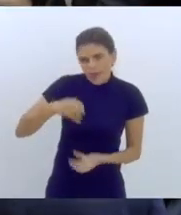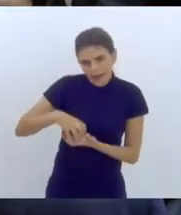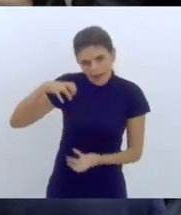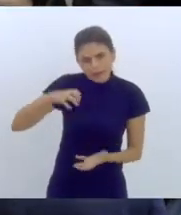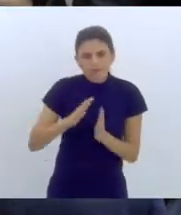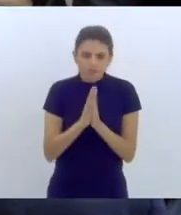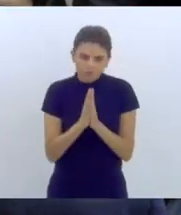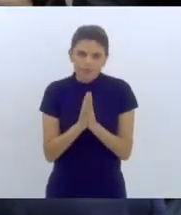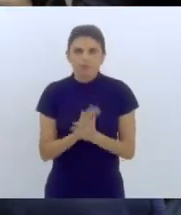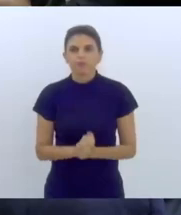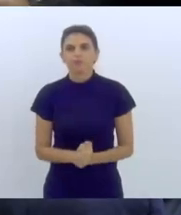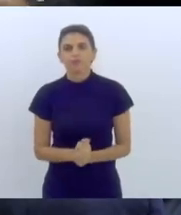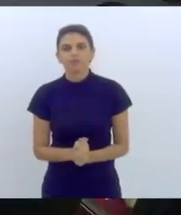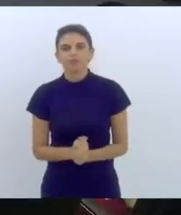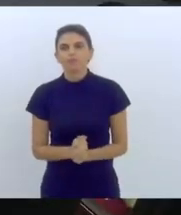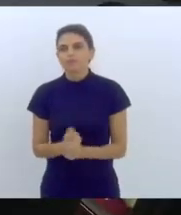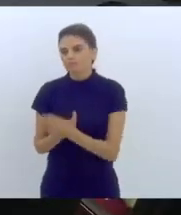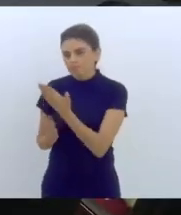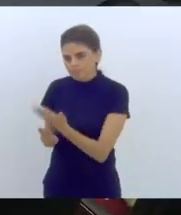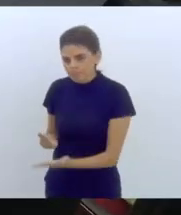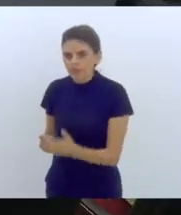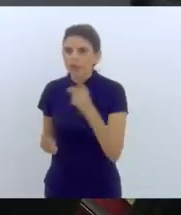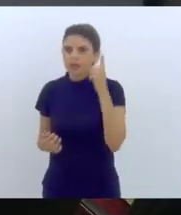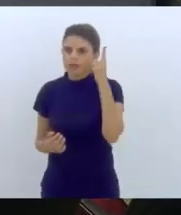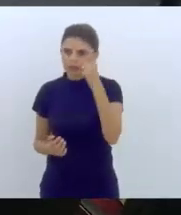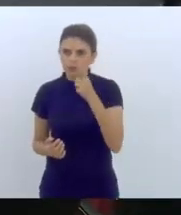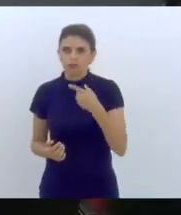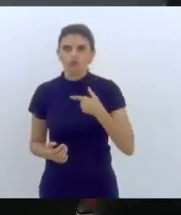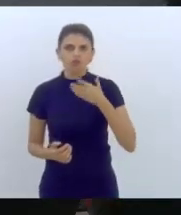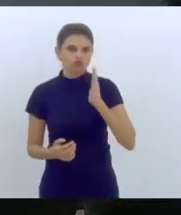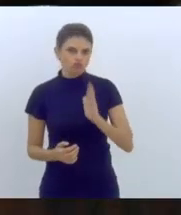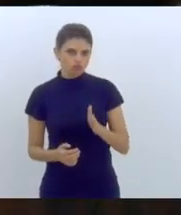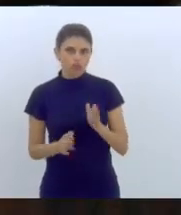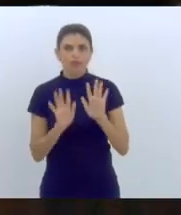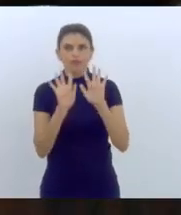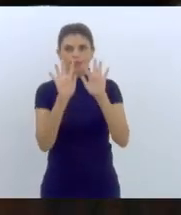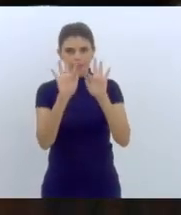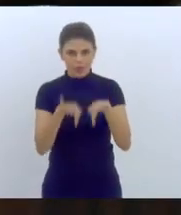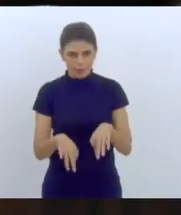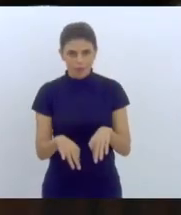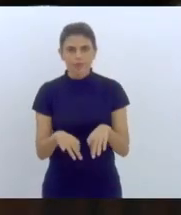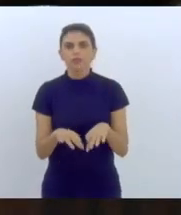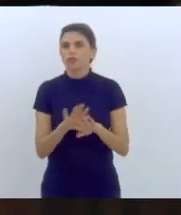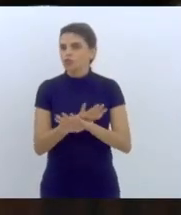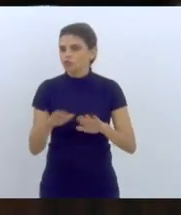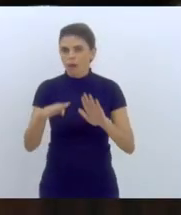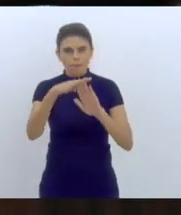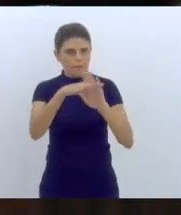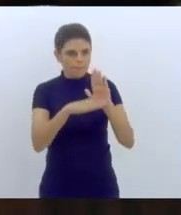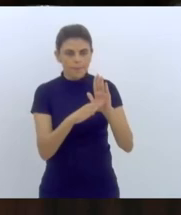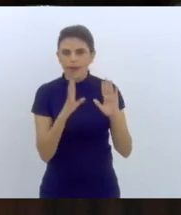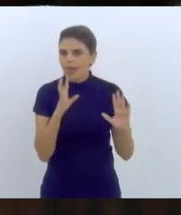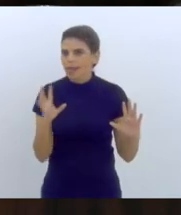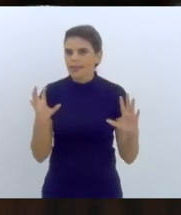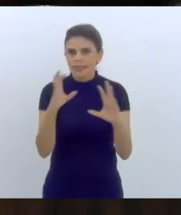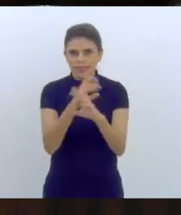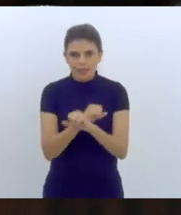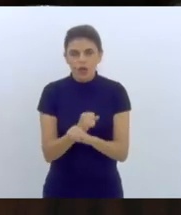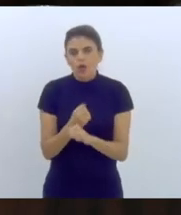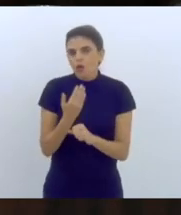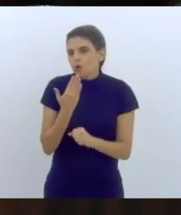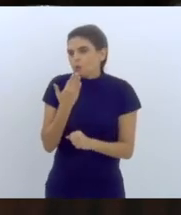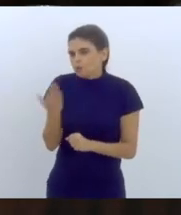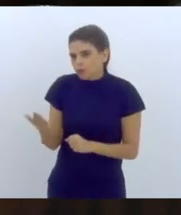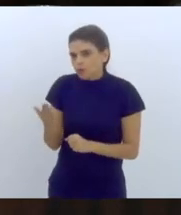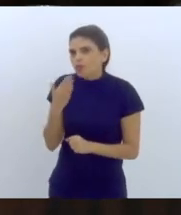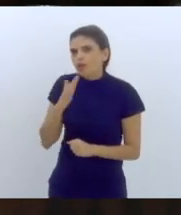idade. Nobre deputado, eu já havia terminado de cantar a pauta e a pauta já havia sido encerrada, por isso eu concedi pela